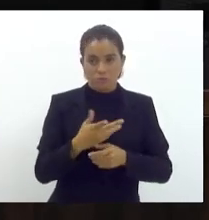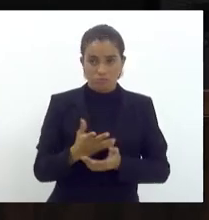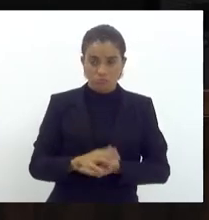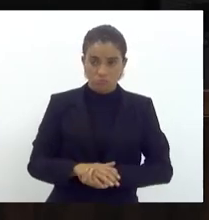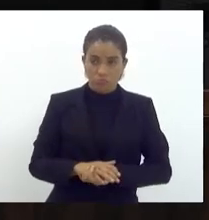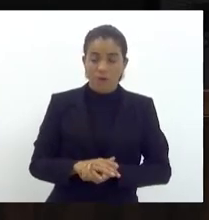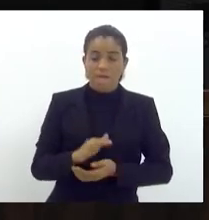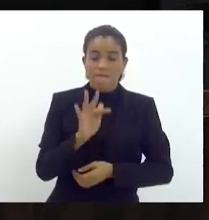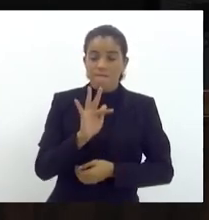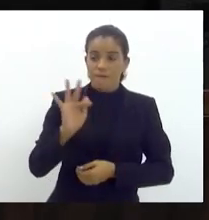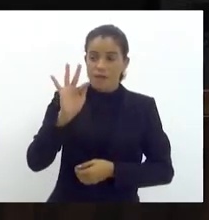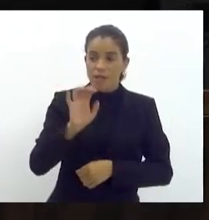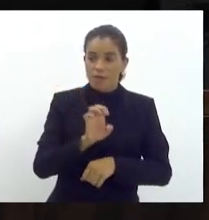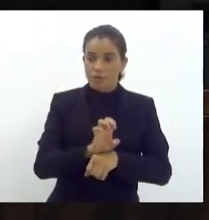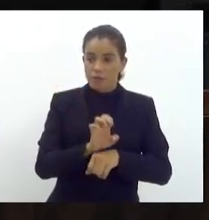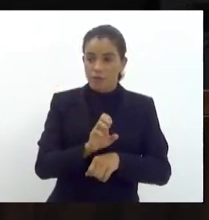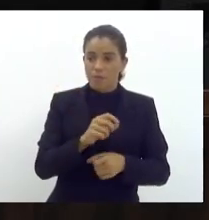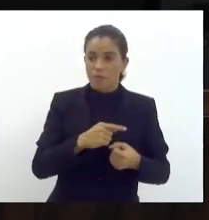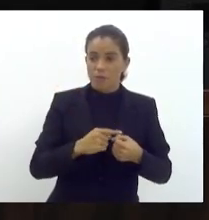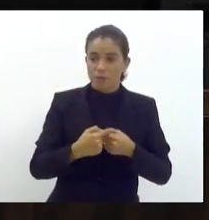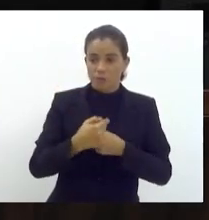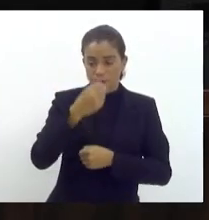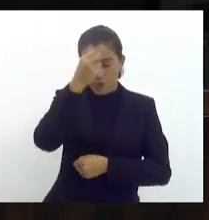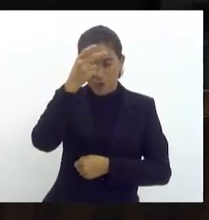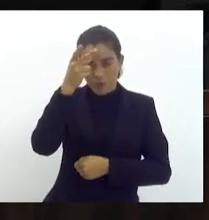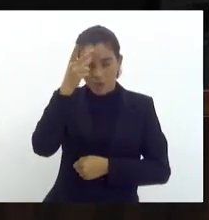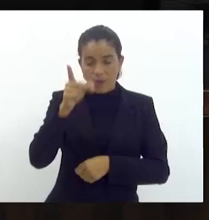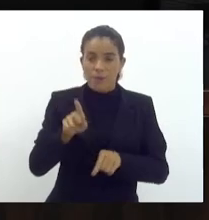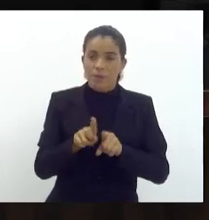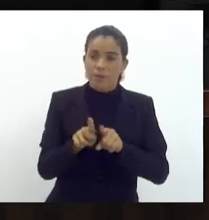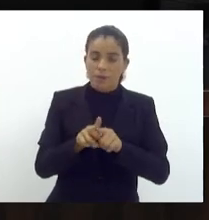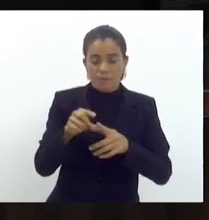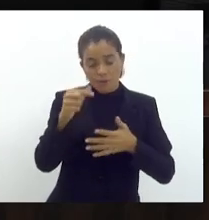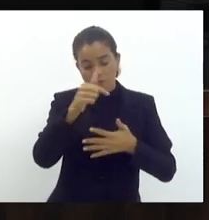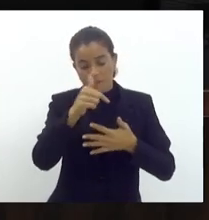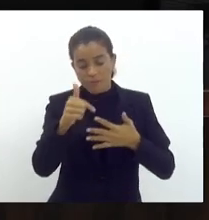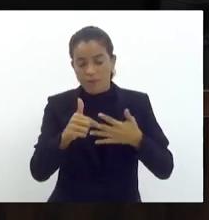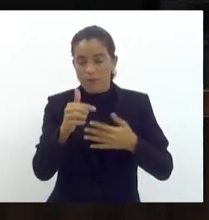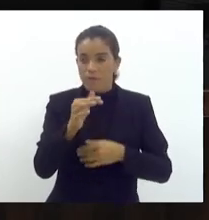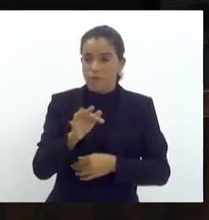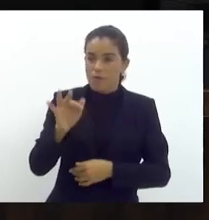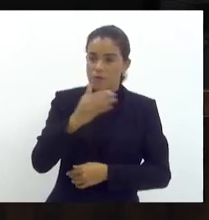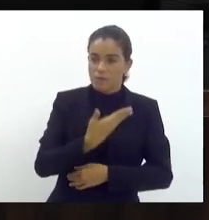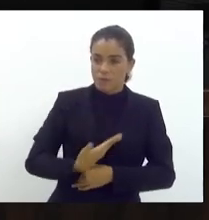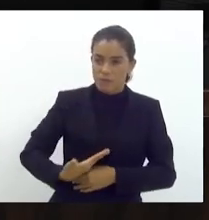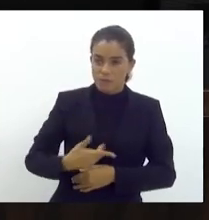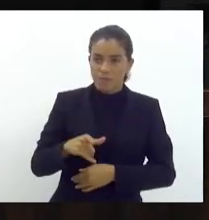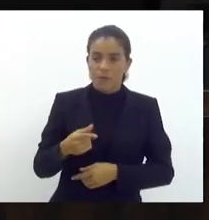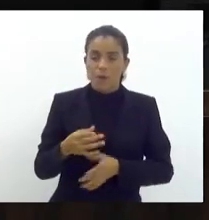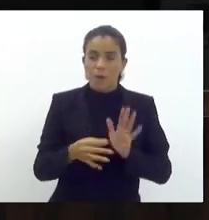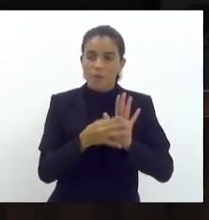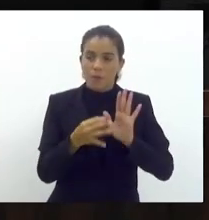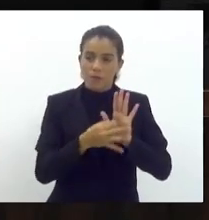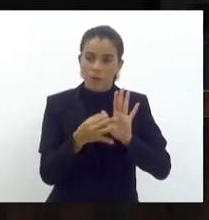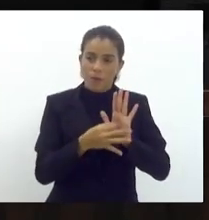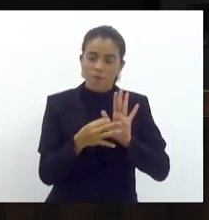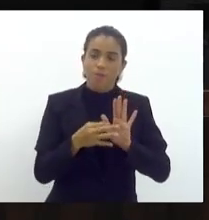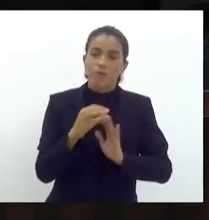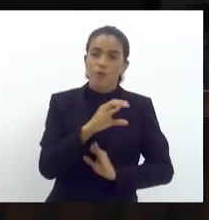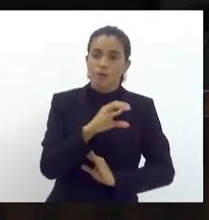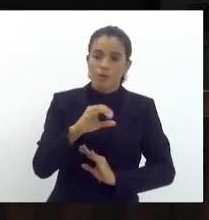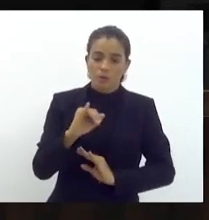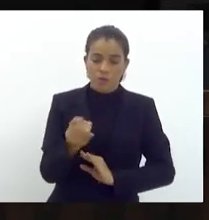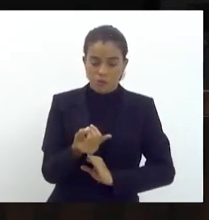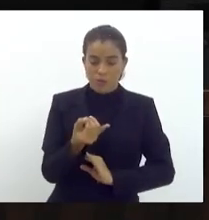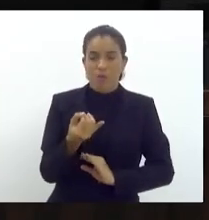federal estadual e municipal e suas Fundações públicas pareceres das comissões constituições de Justiça